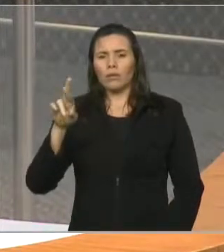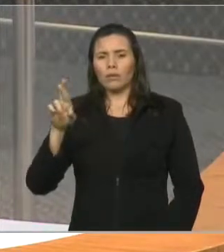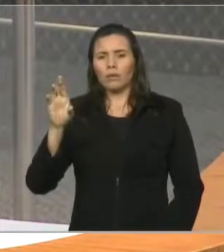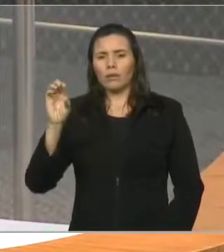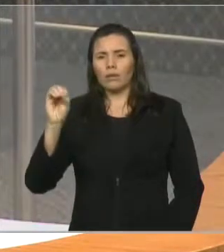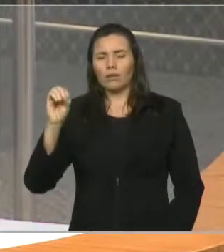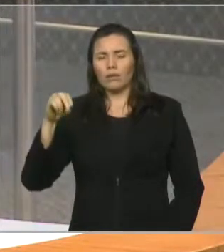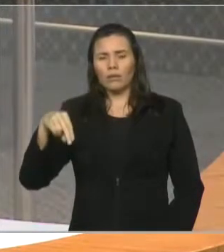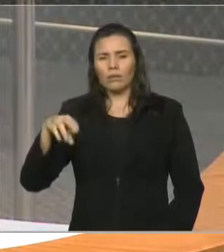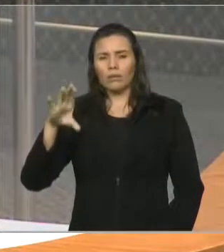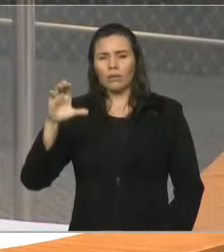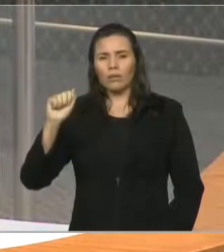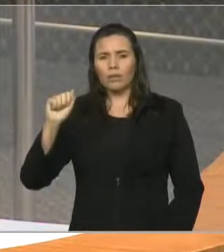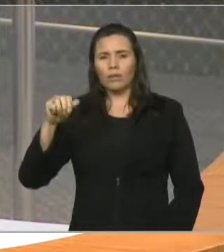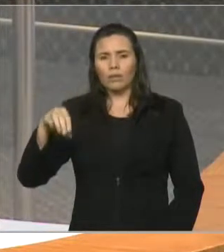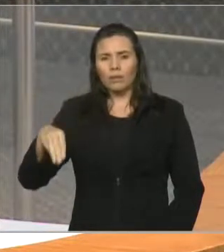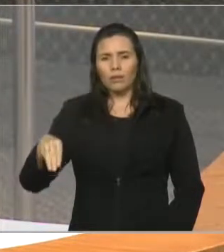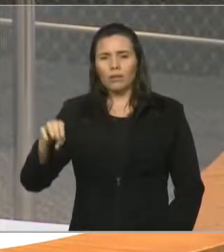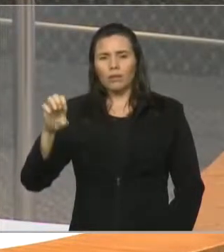aproveitar para